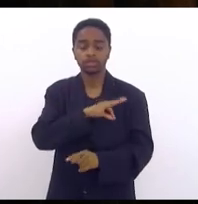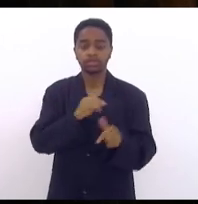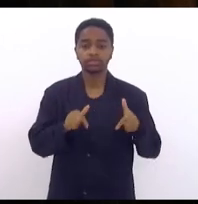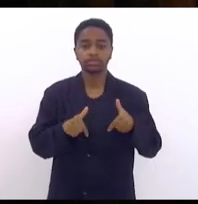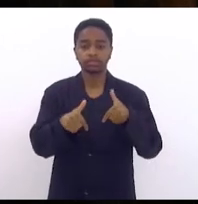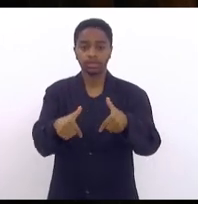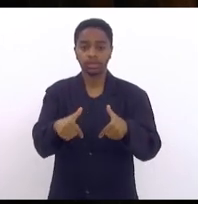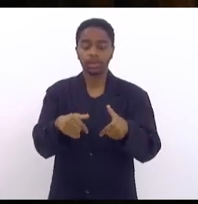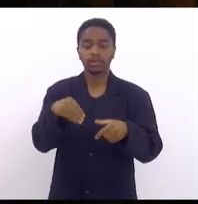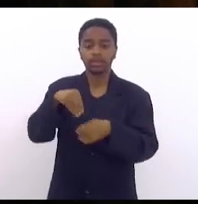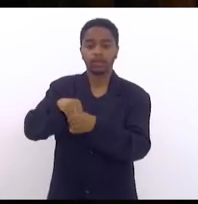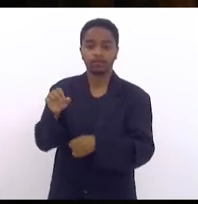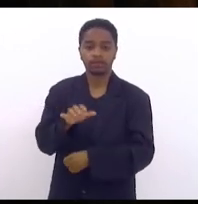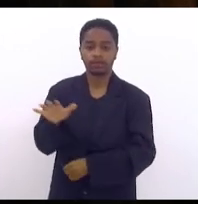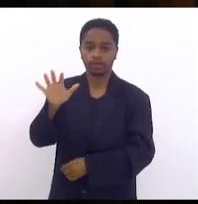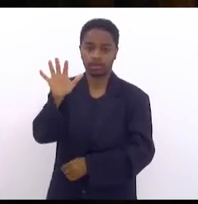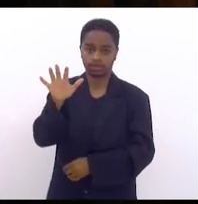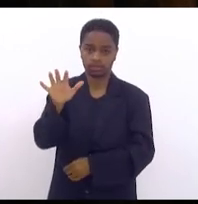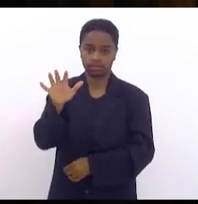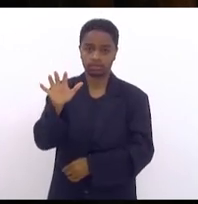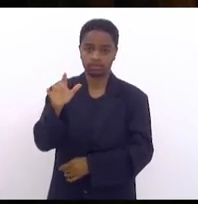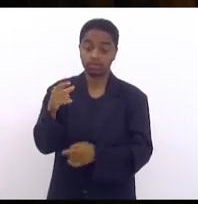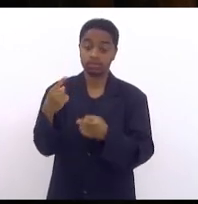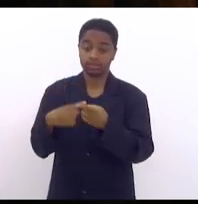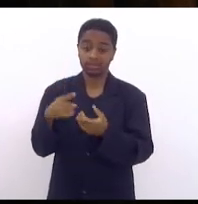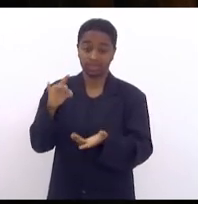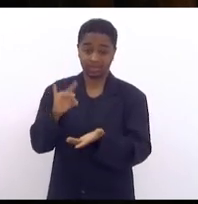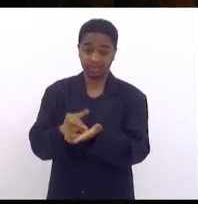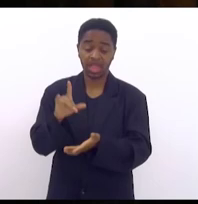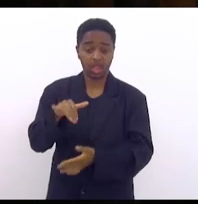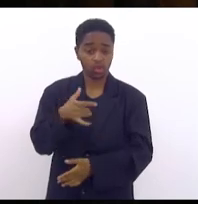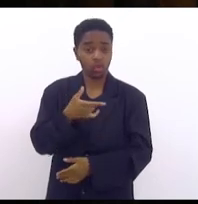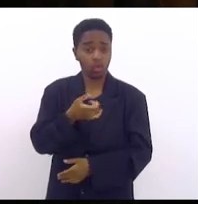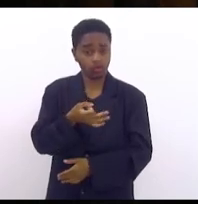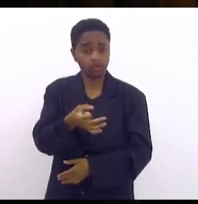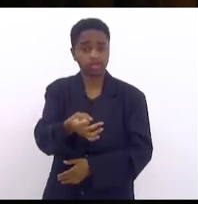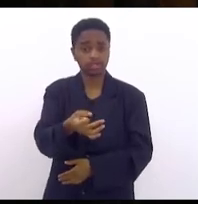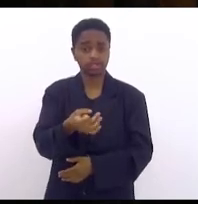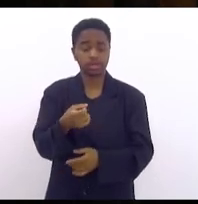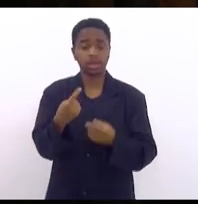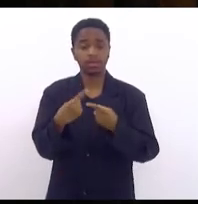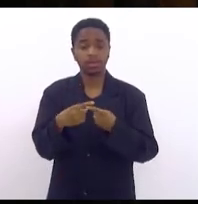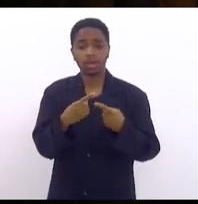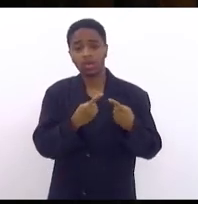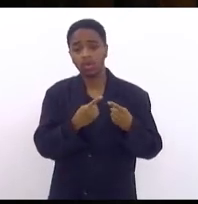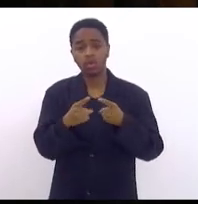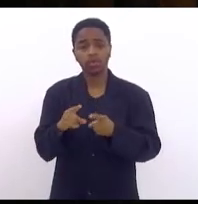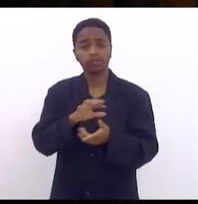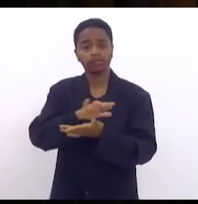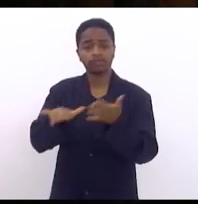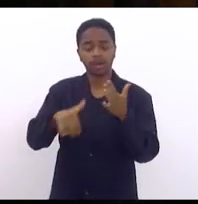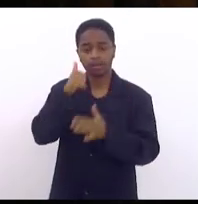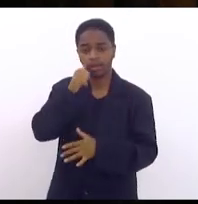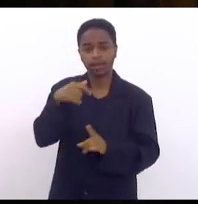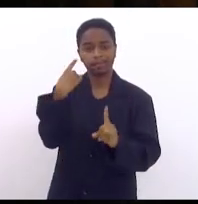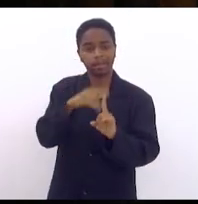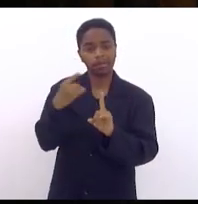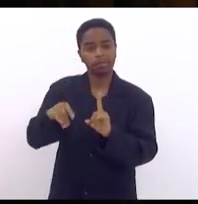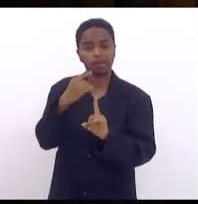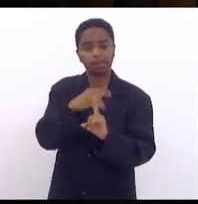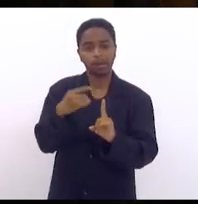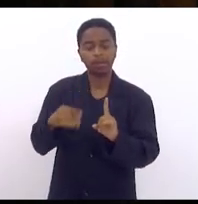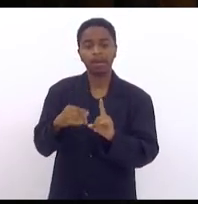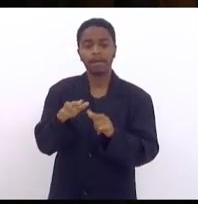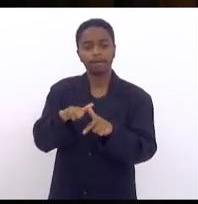operações policiais em favela. Na verdade, essa medida é uma covardia contra as centenas e centenas de mulheres que são agredidas, por exemplo,